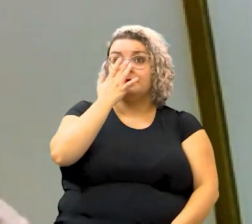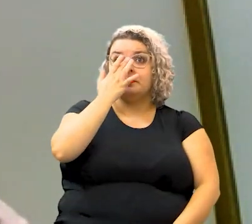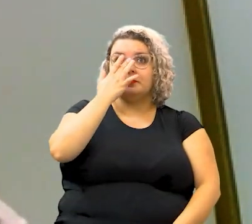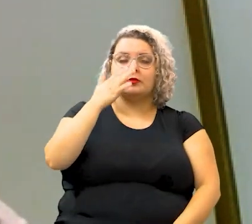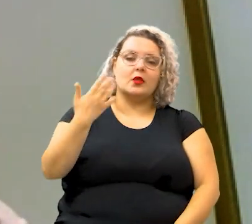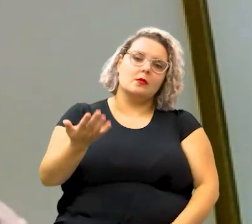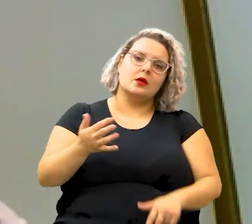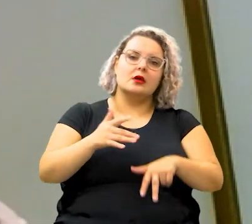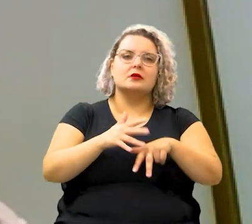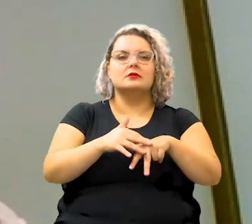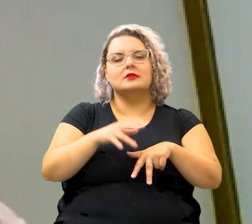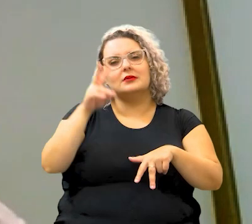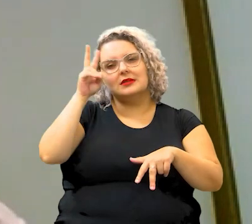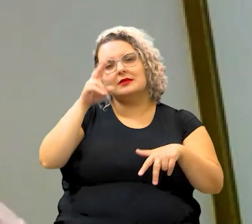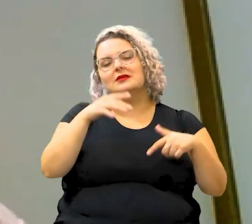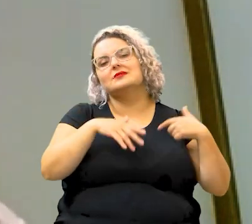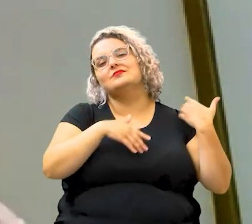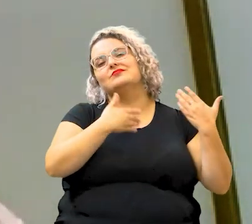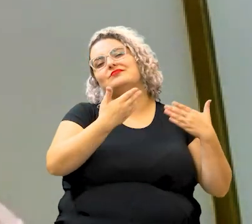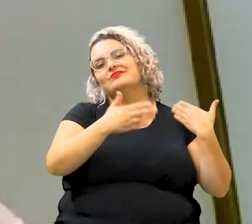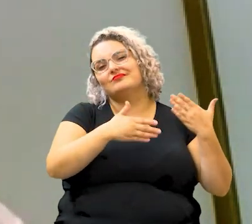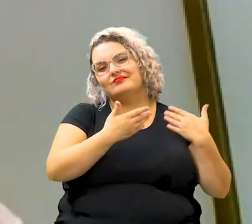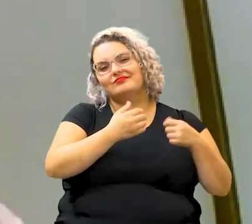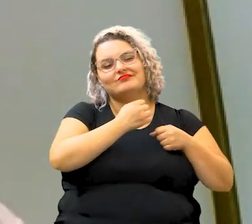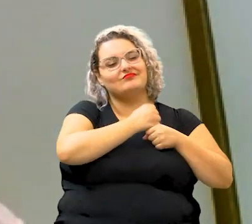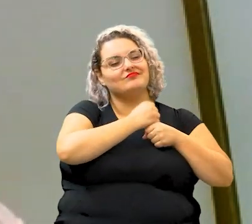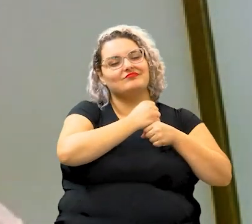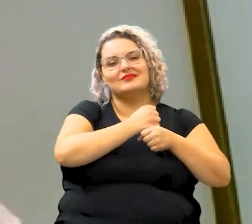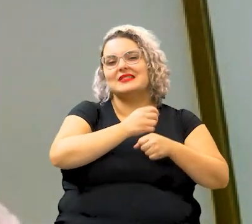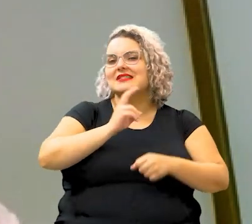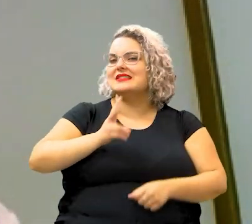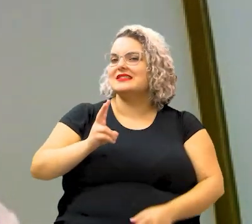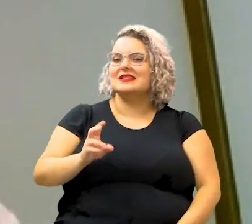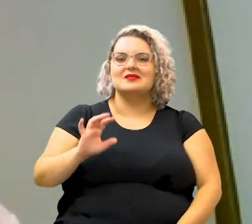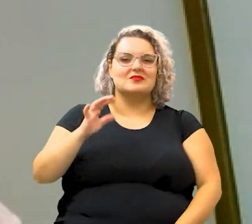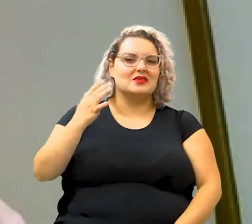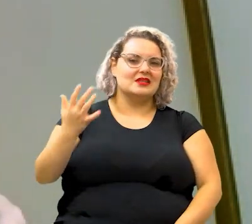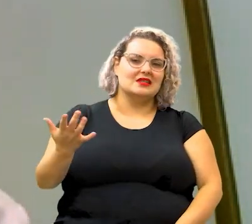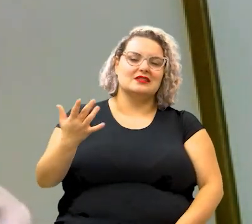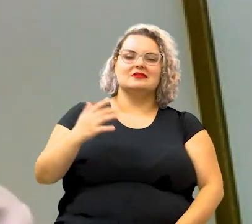muitas vezes o paciente já vem com aquela história arrastada de vários episódios de